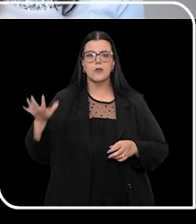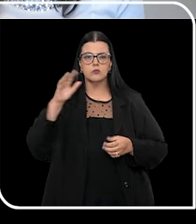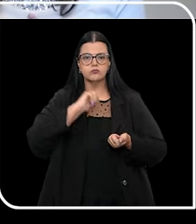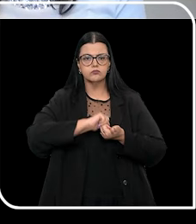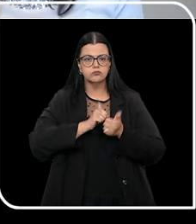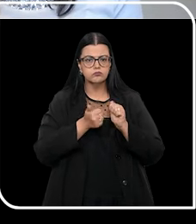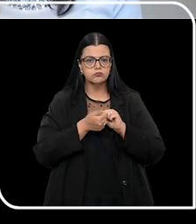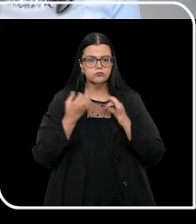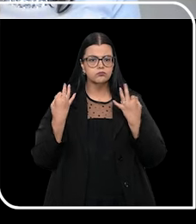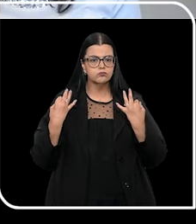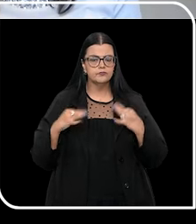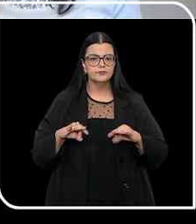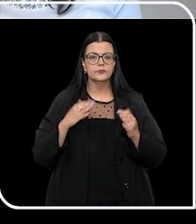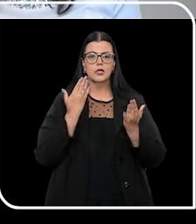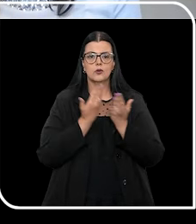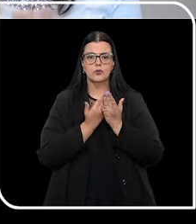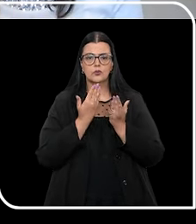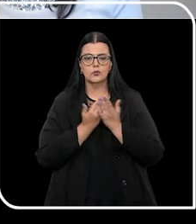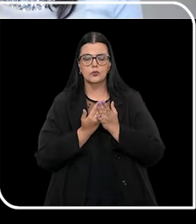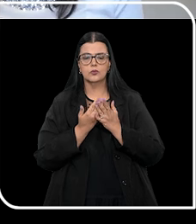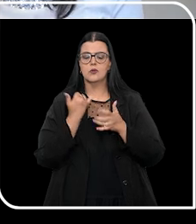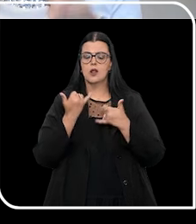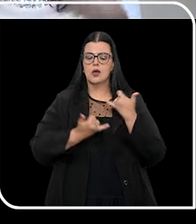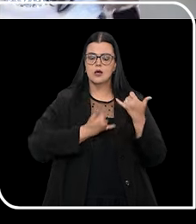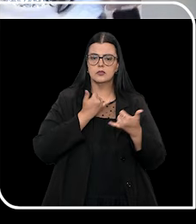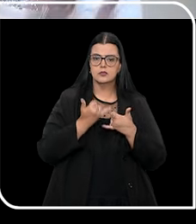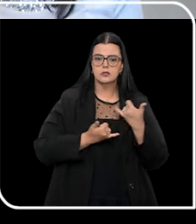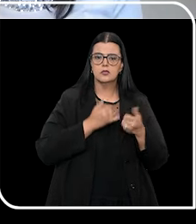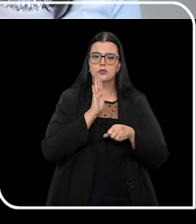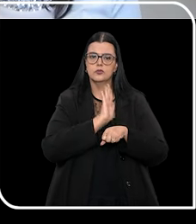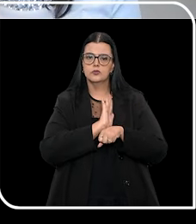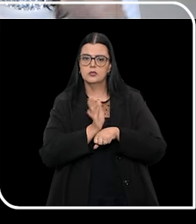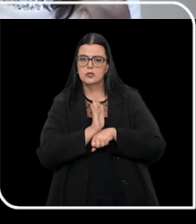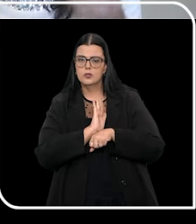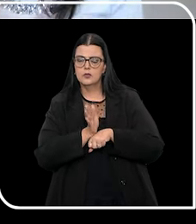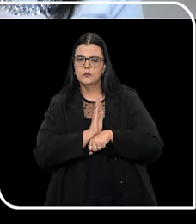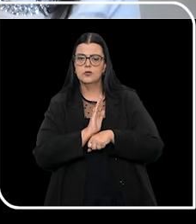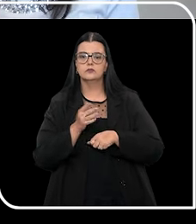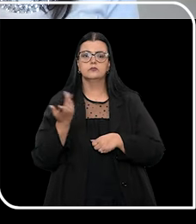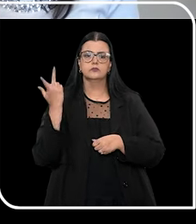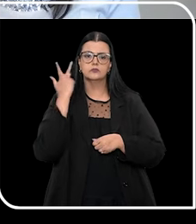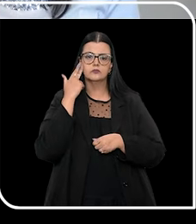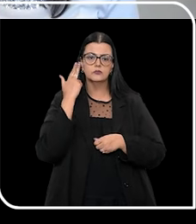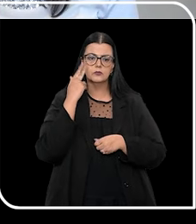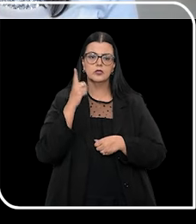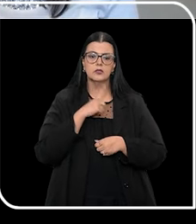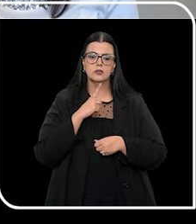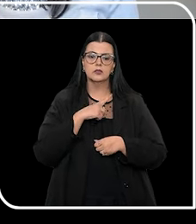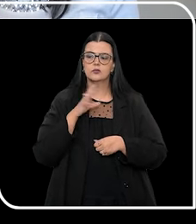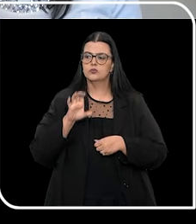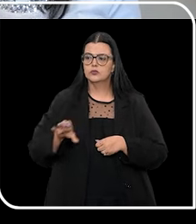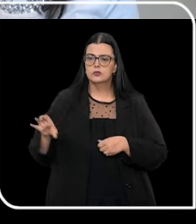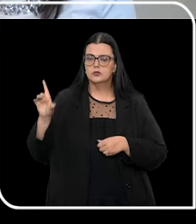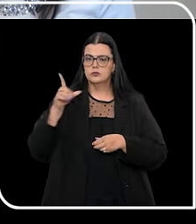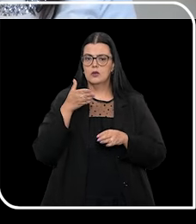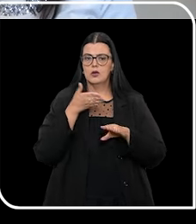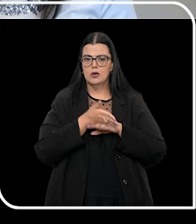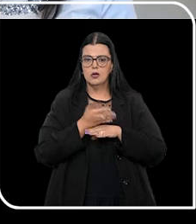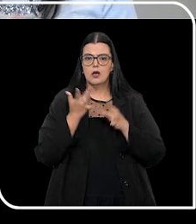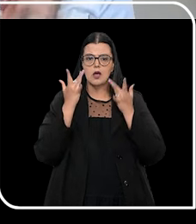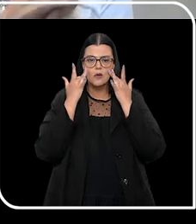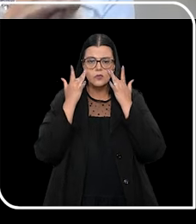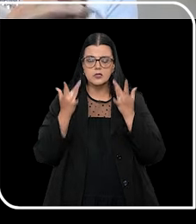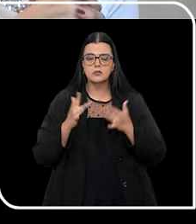nossos espaços estão adequados né Não só na escola no lazer no cinema é muito comum a gente falar assim ah que é o